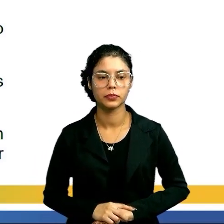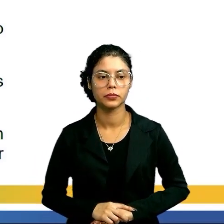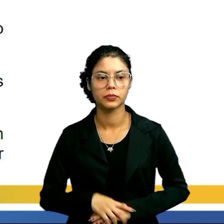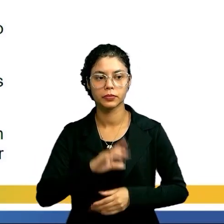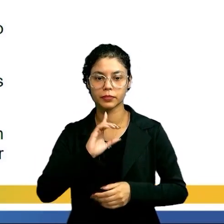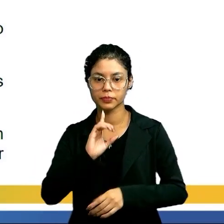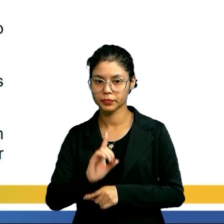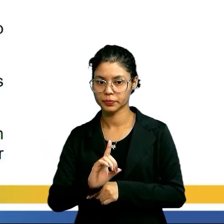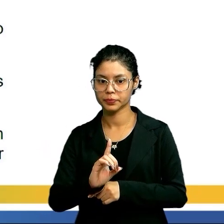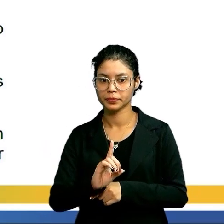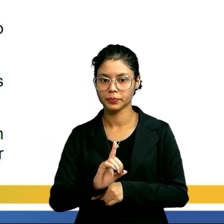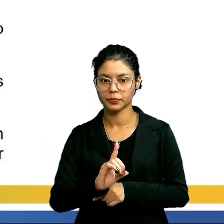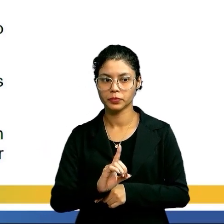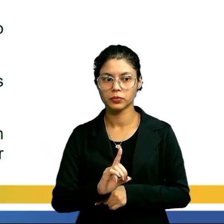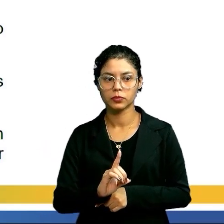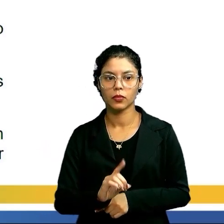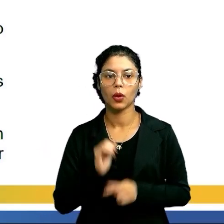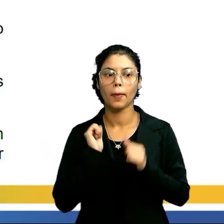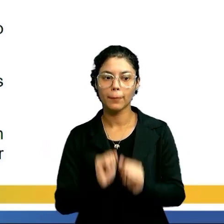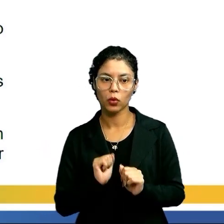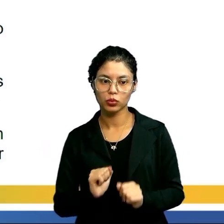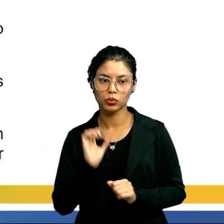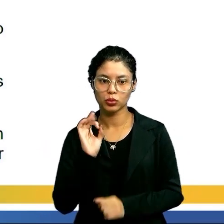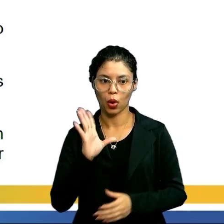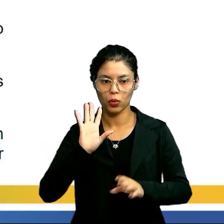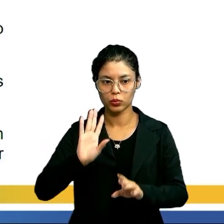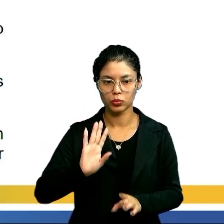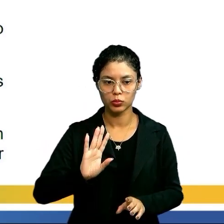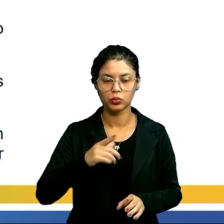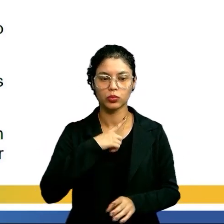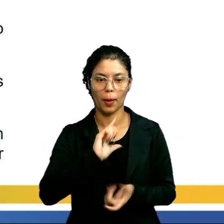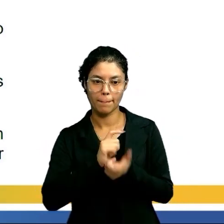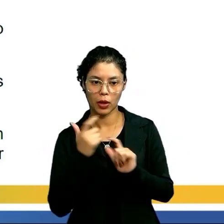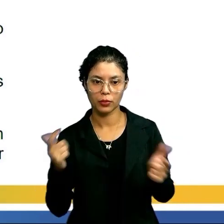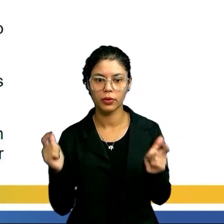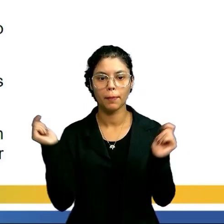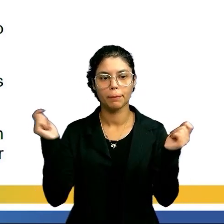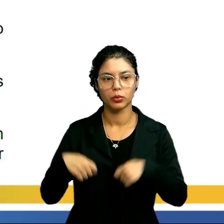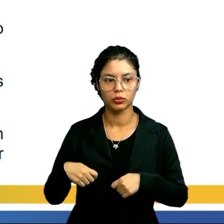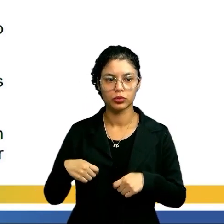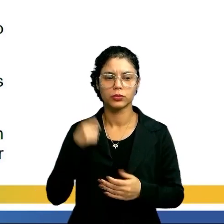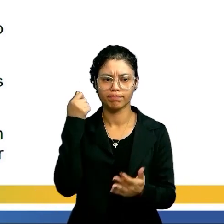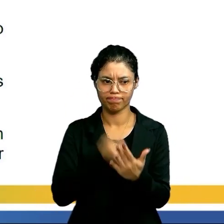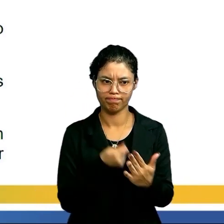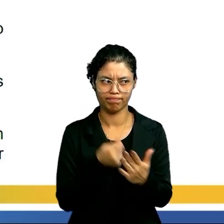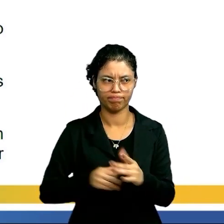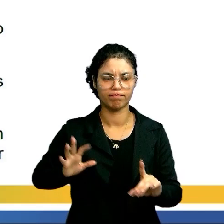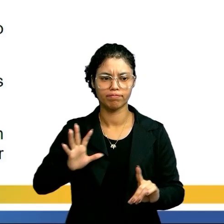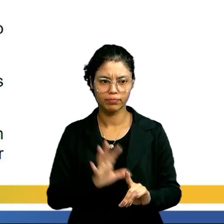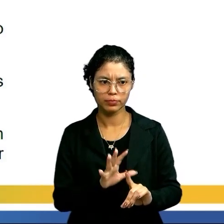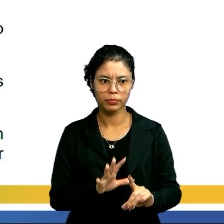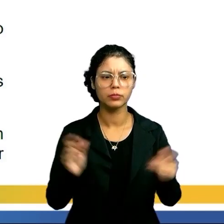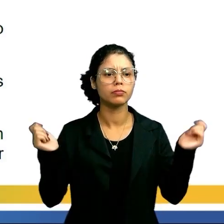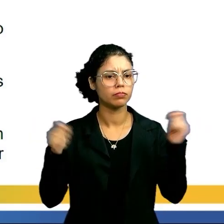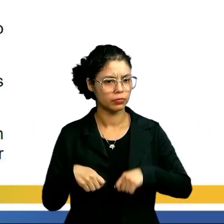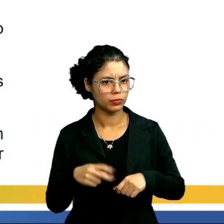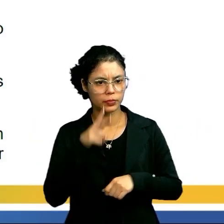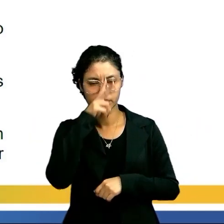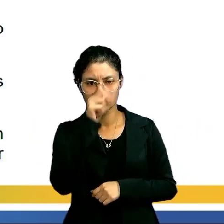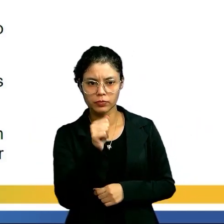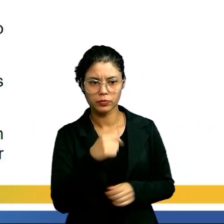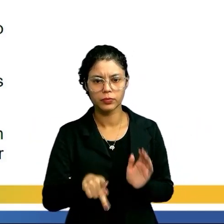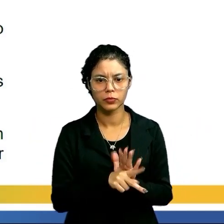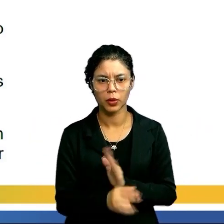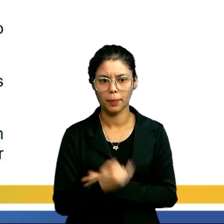Letra D. O poder somente pode ser multiplicado pela maioria, pois os devires minoritários não